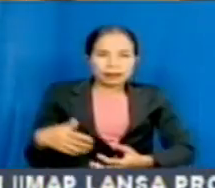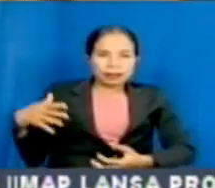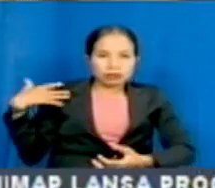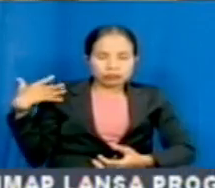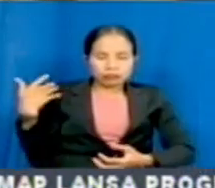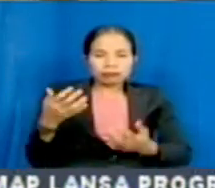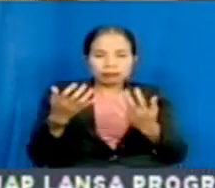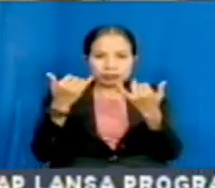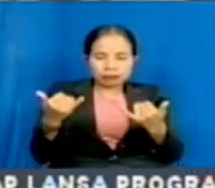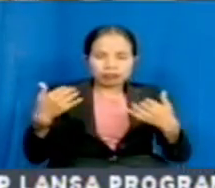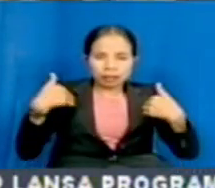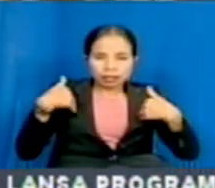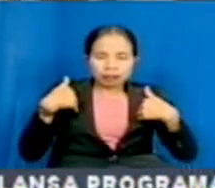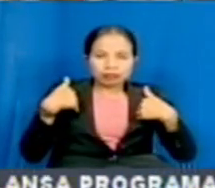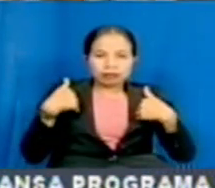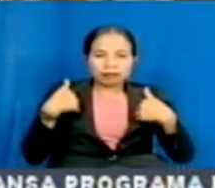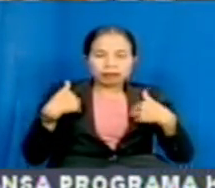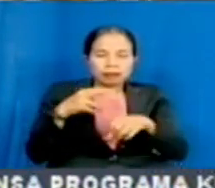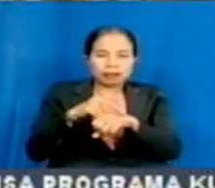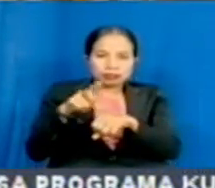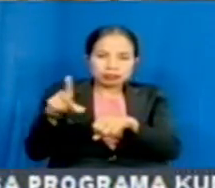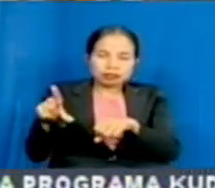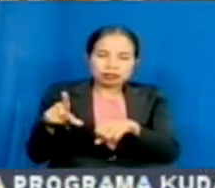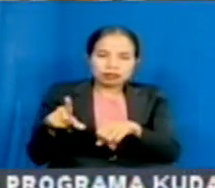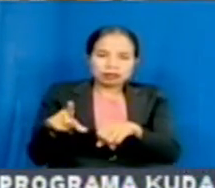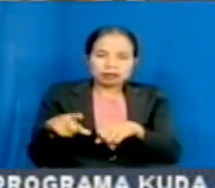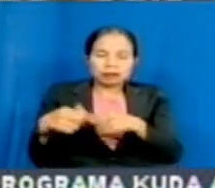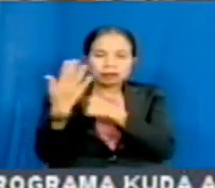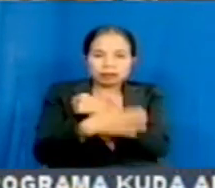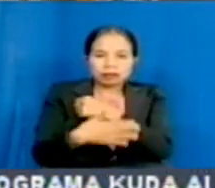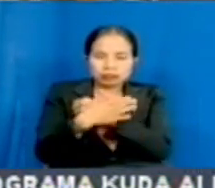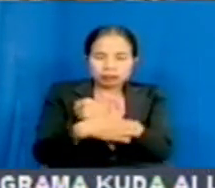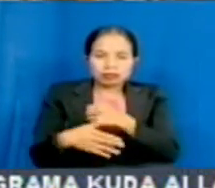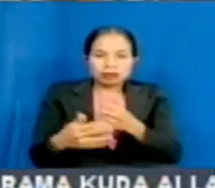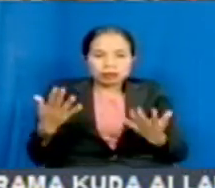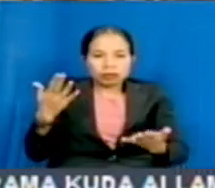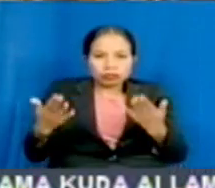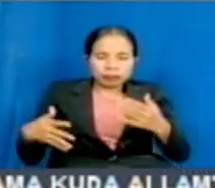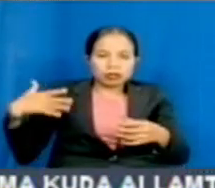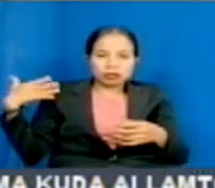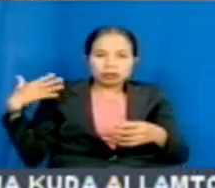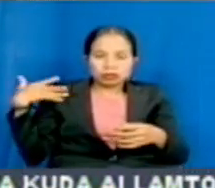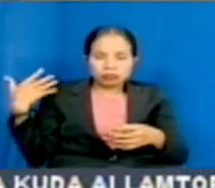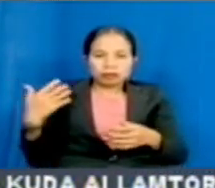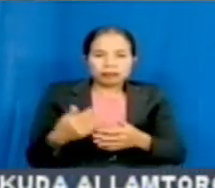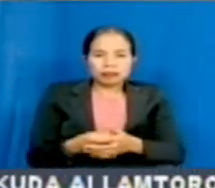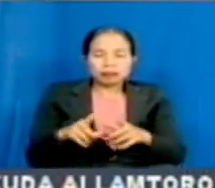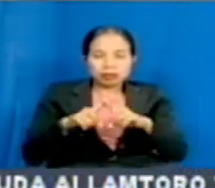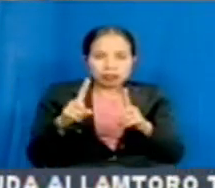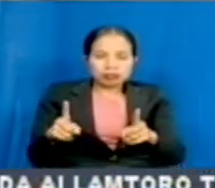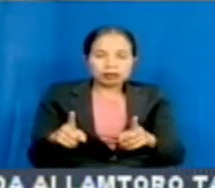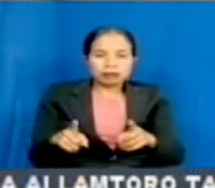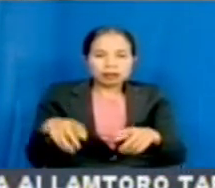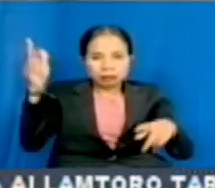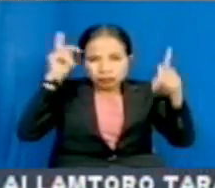Juventude atual e a ona degradação nacionalismo no patriotismo compara a juventude lorico a sua, mas vê